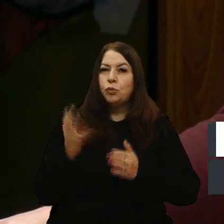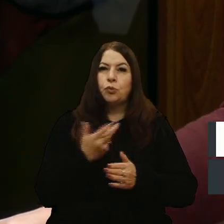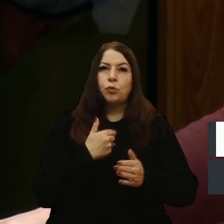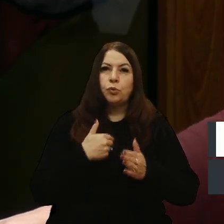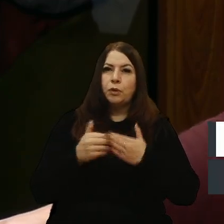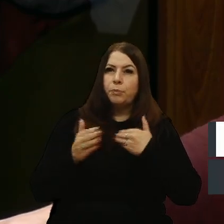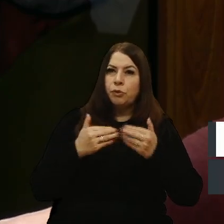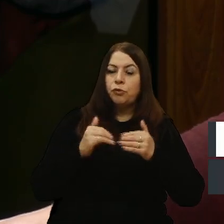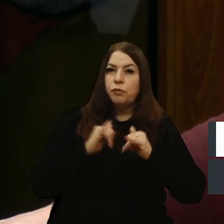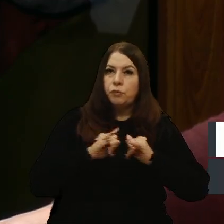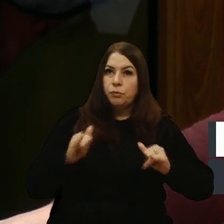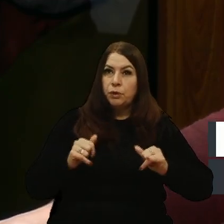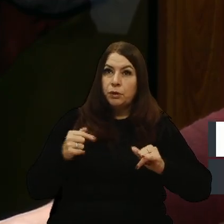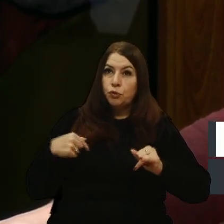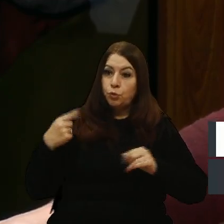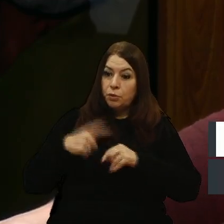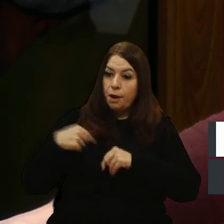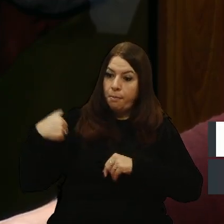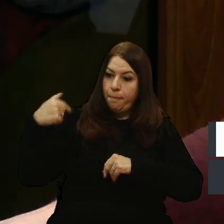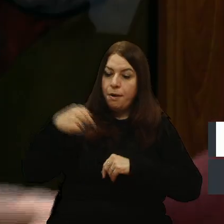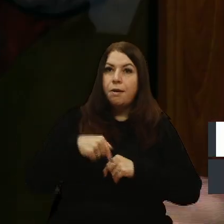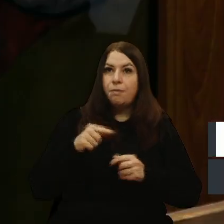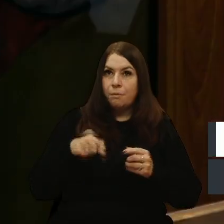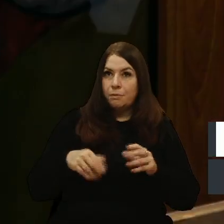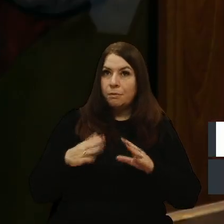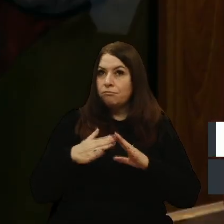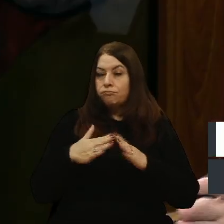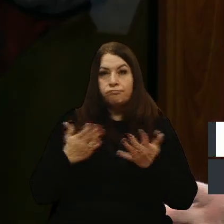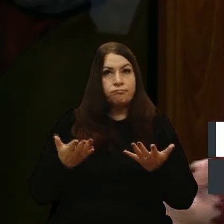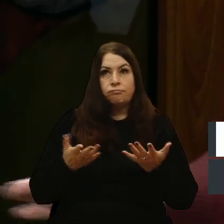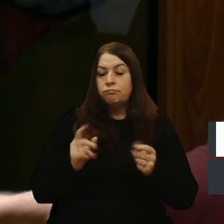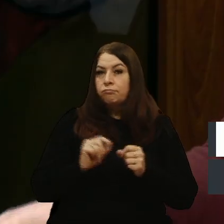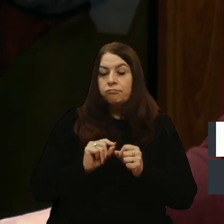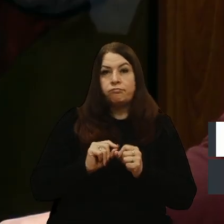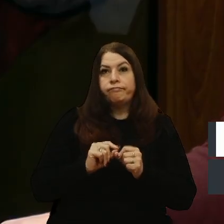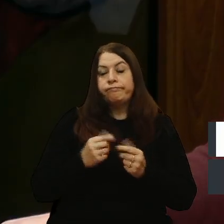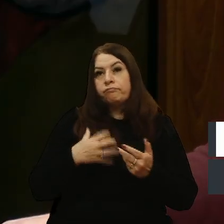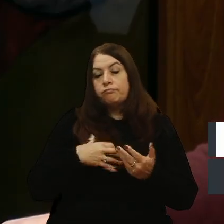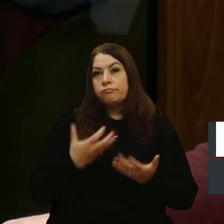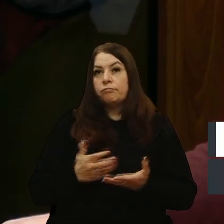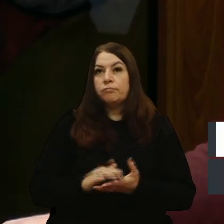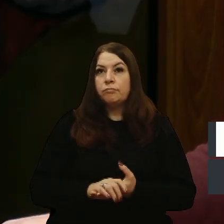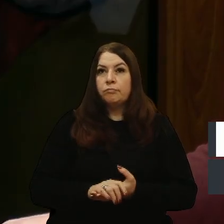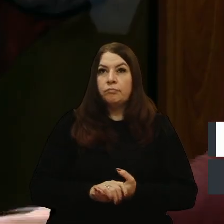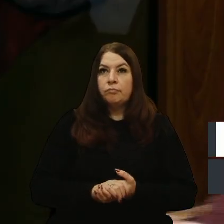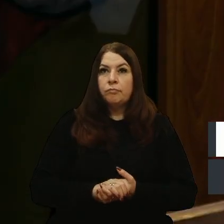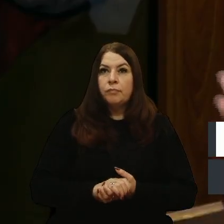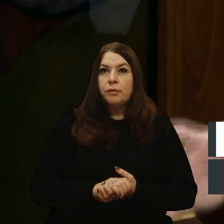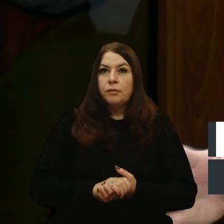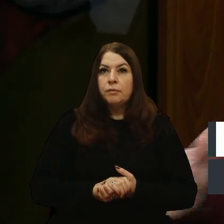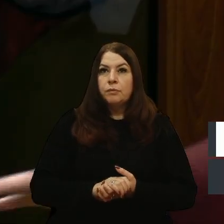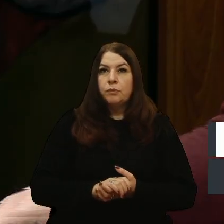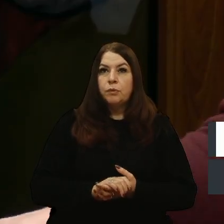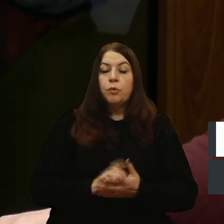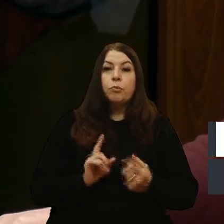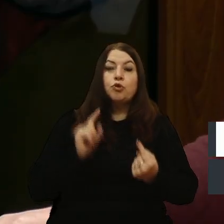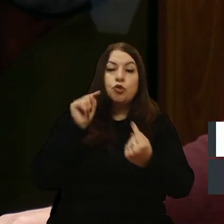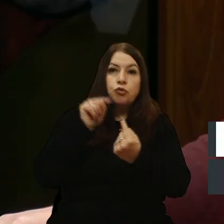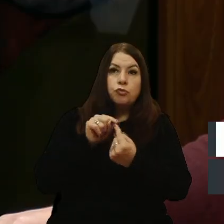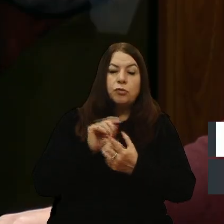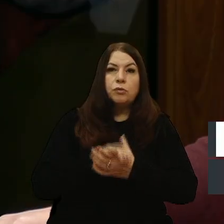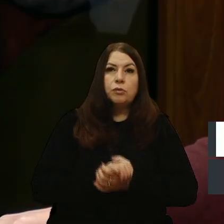de um tempo para cá, para essa casa, ela não está sendo feita de uma forma com o intuito